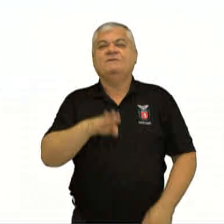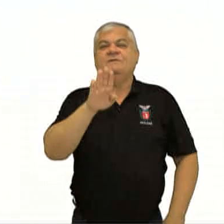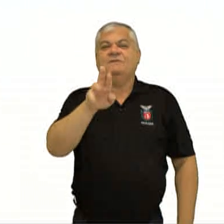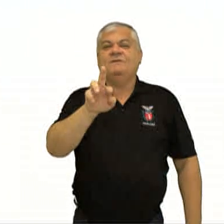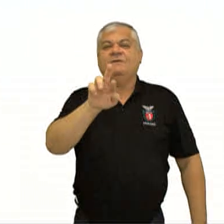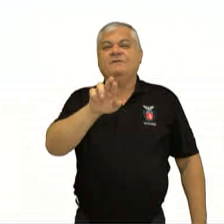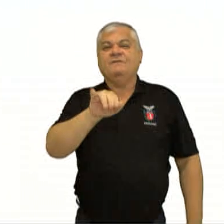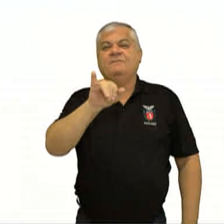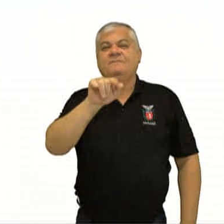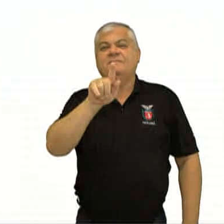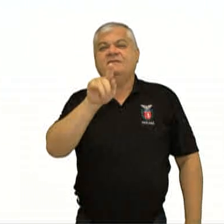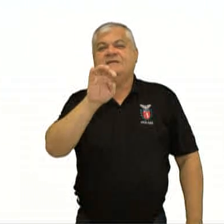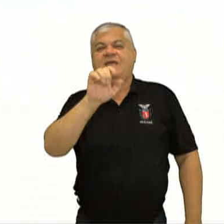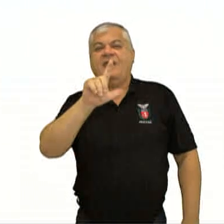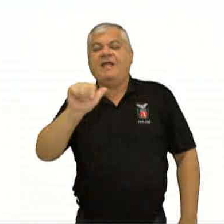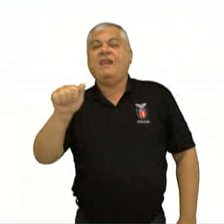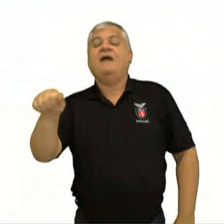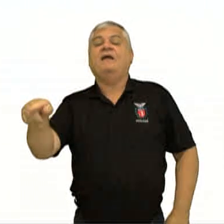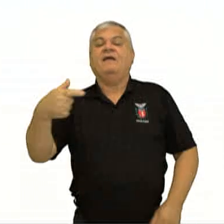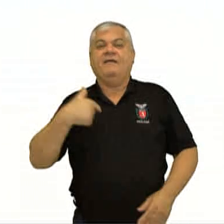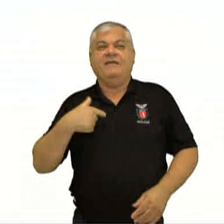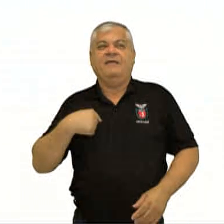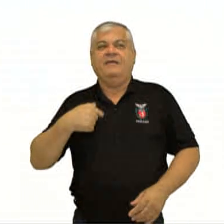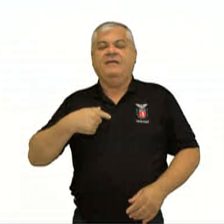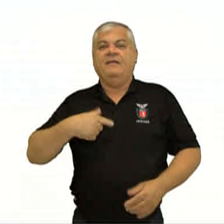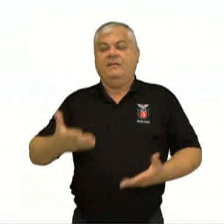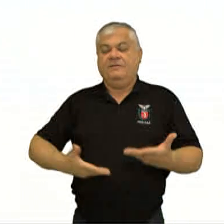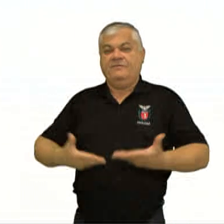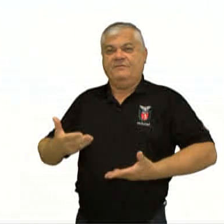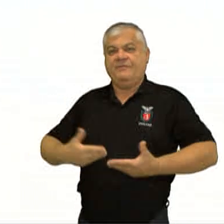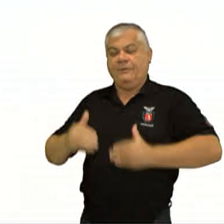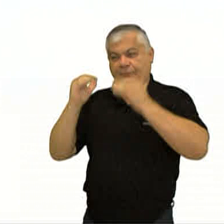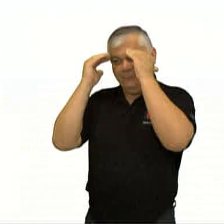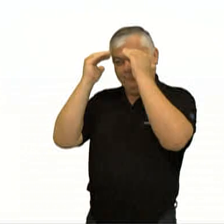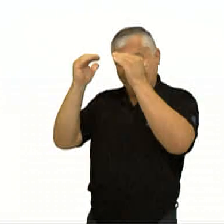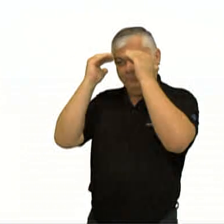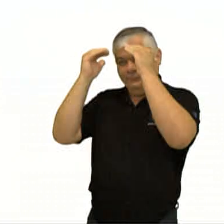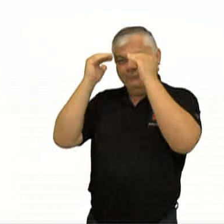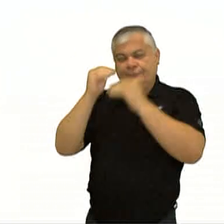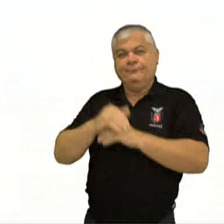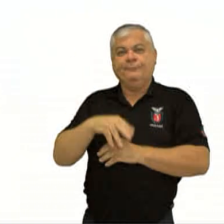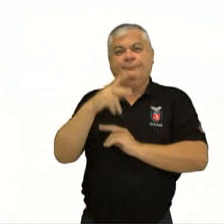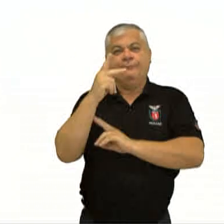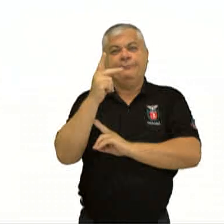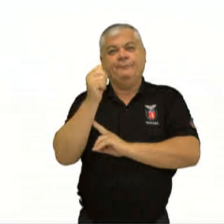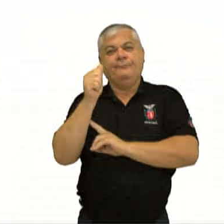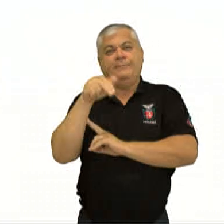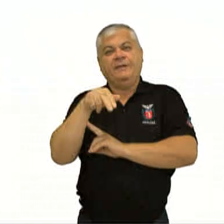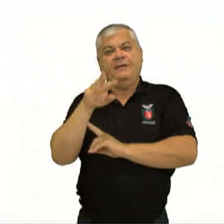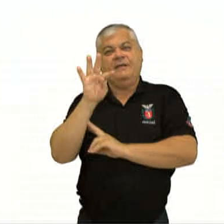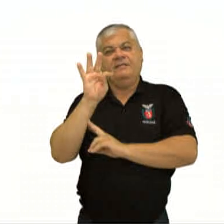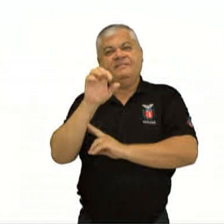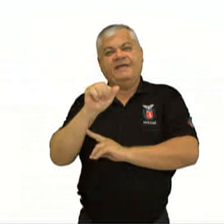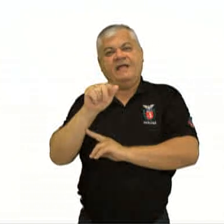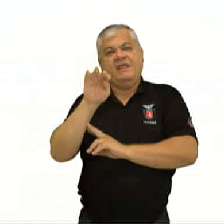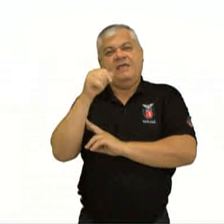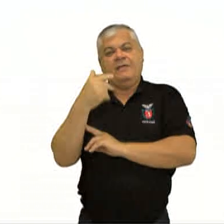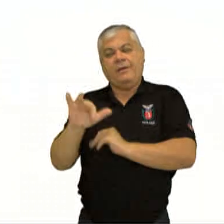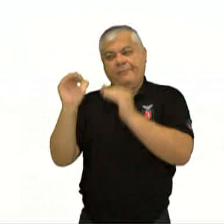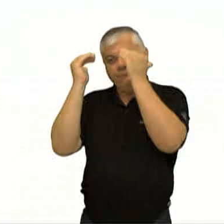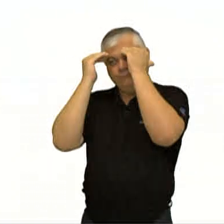homem amando do Pantaleão, servo fiel, astuto, egoísta, ágil e cínico. Trata-se